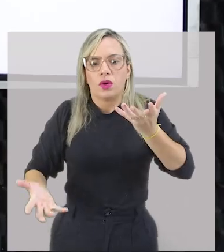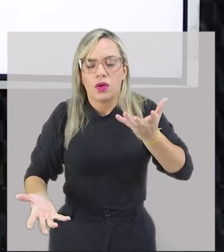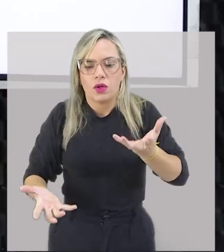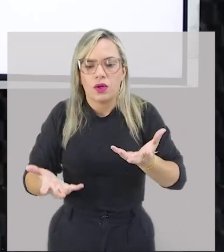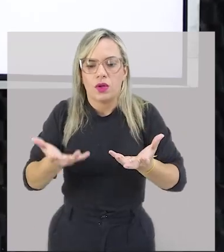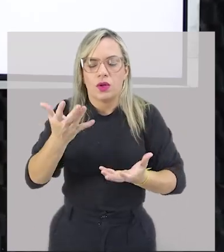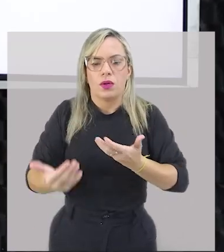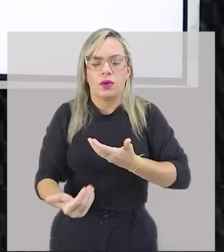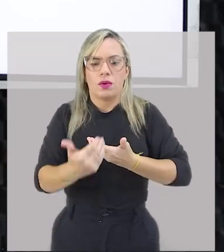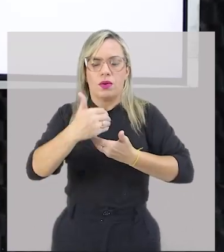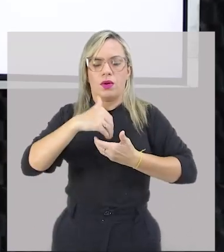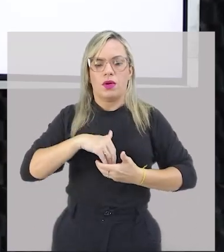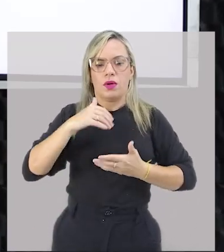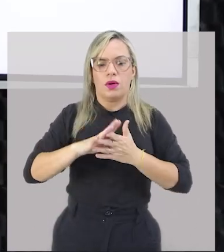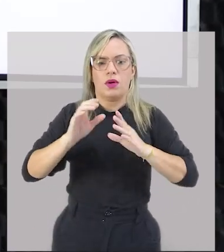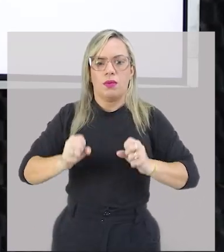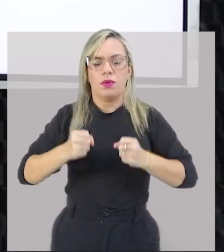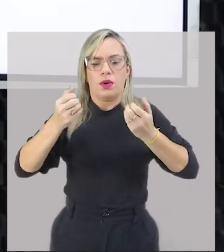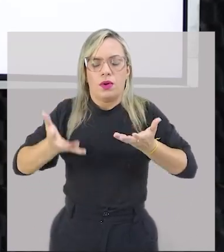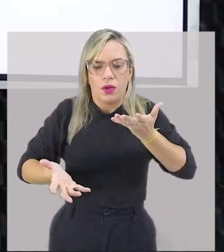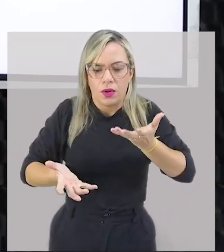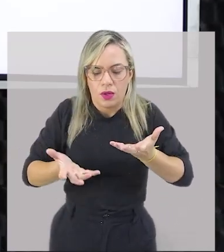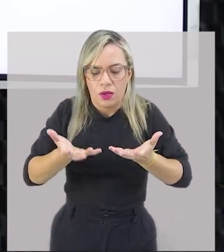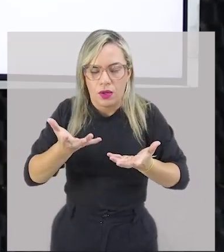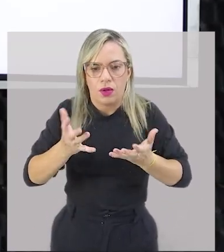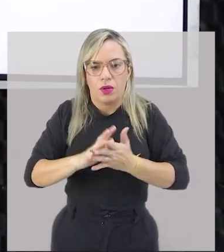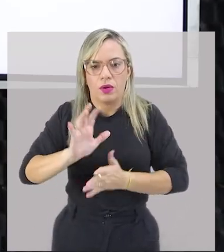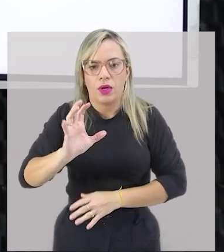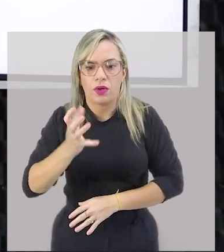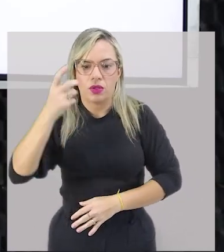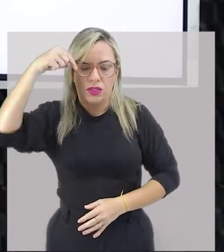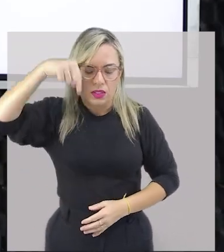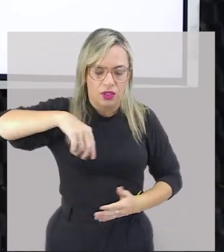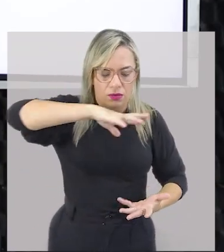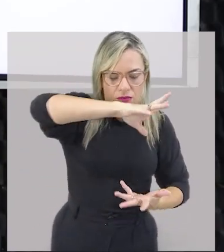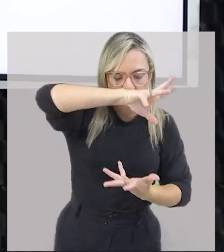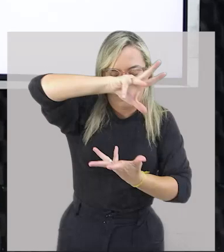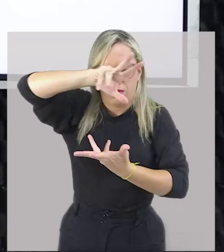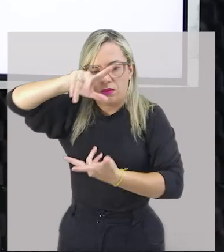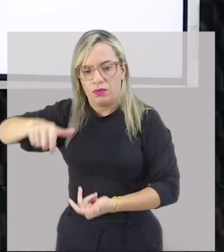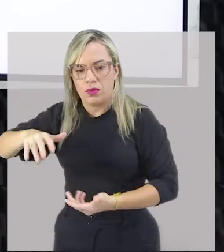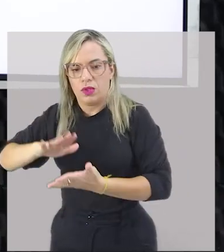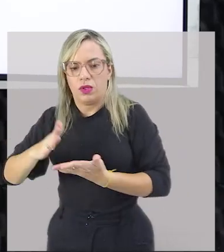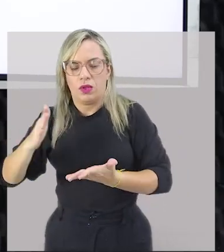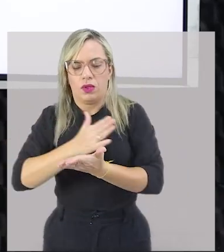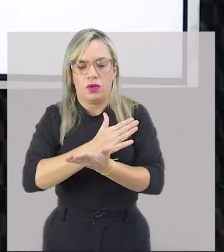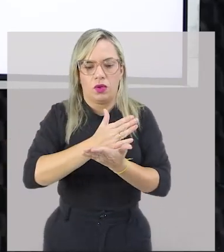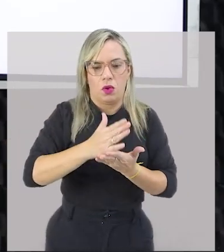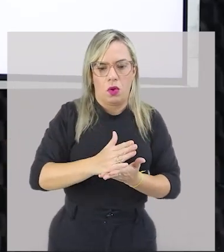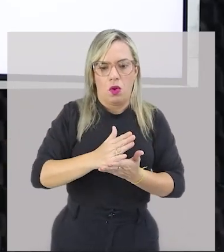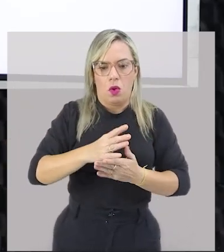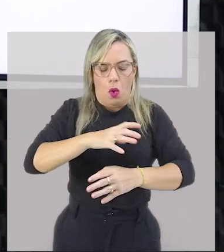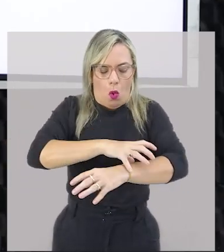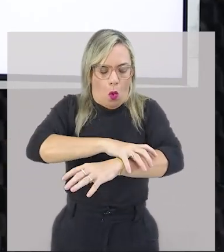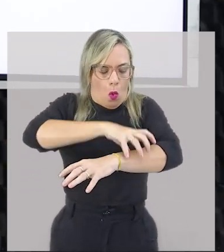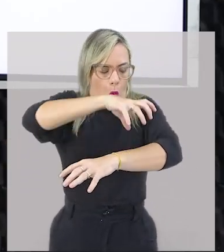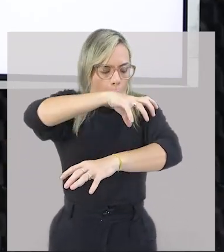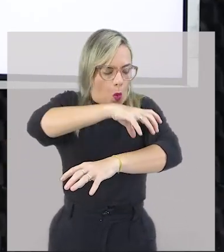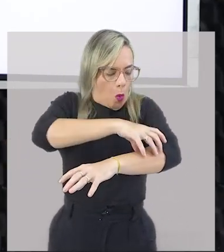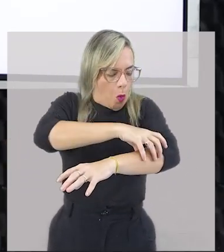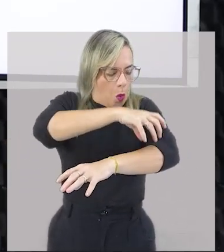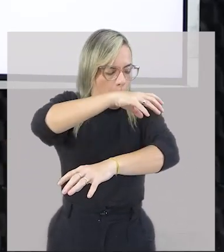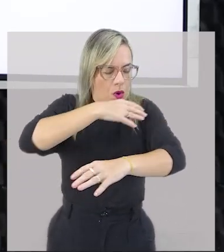fora querendo empurrar para dentro para poder equilibrar, que é o que acontece aqui na Terra. E aí a gente começaria a